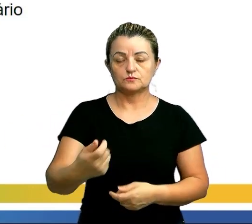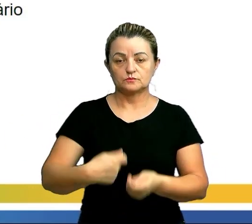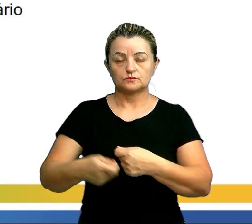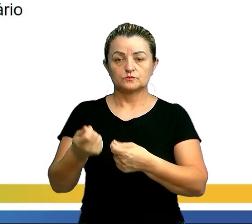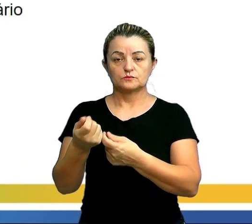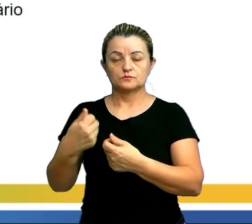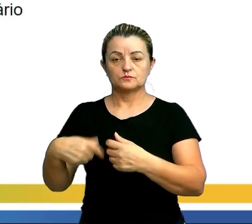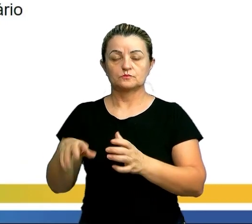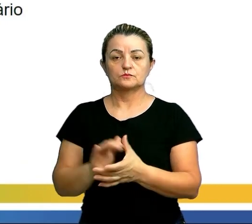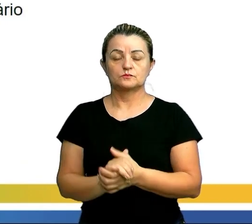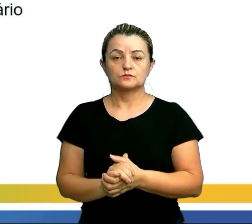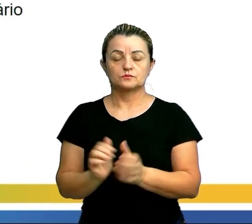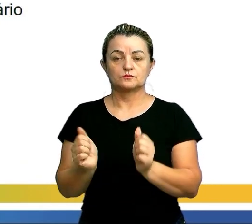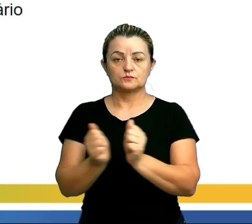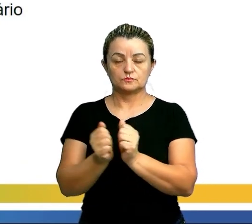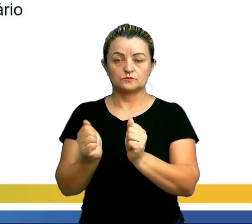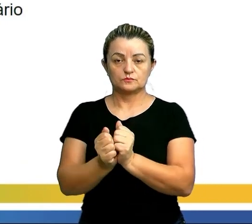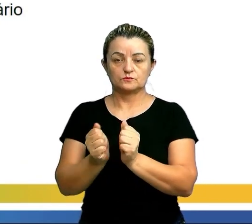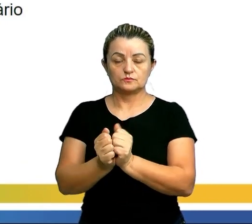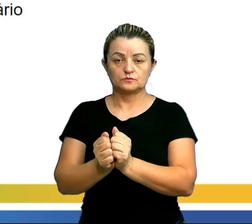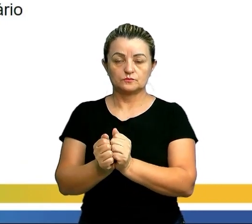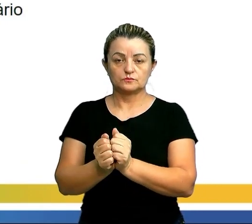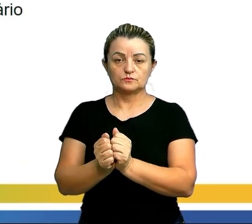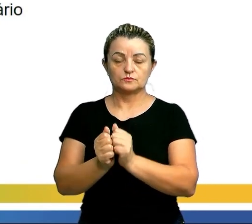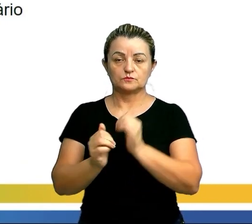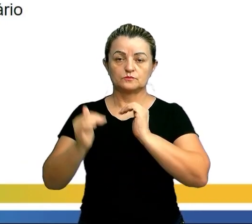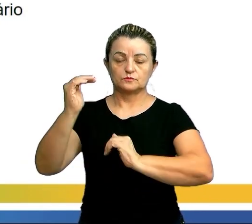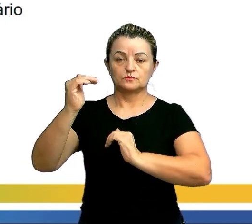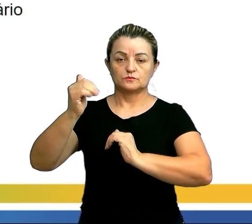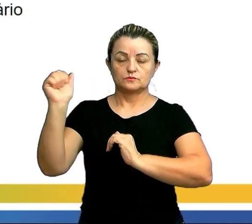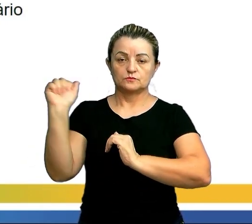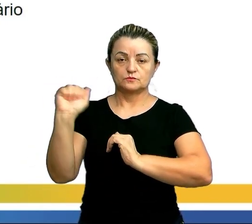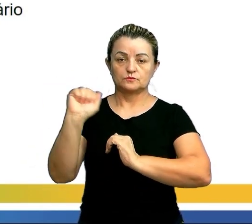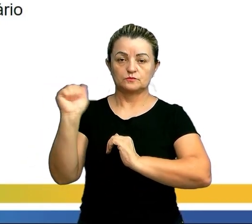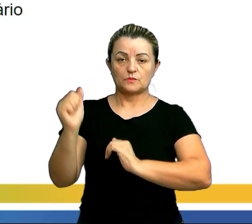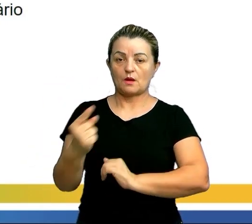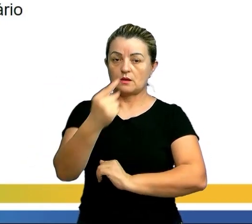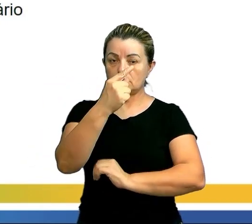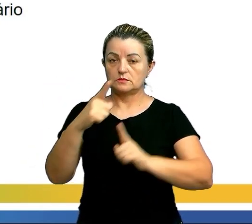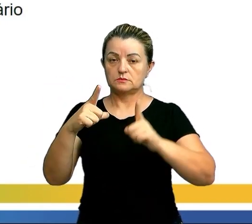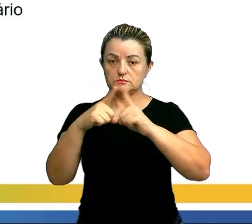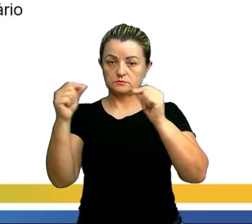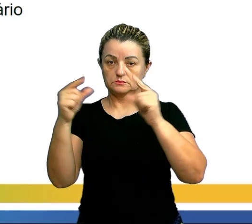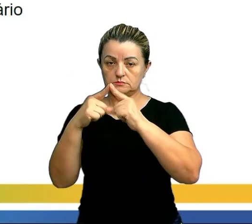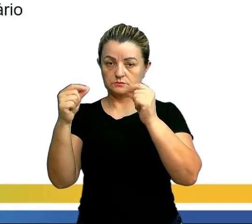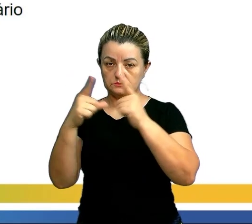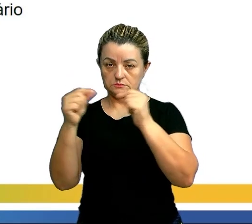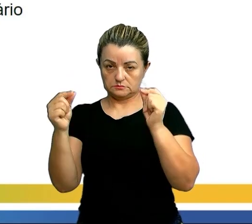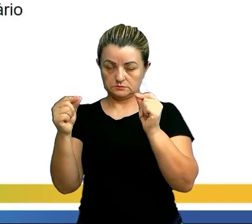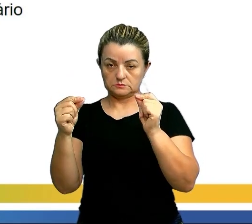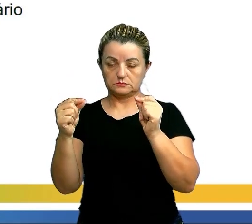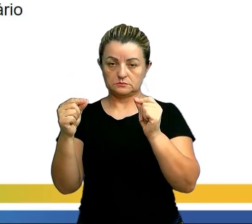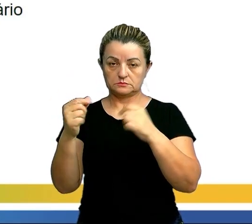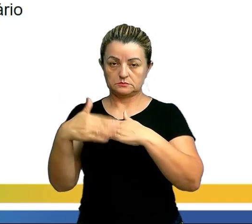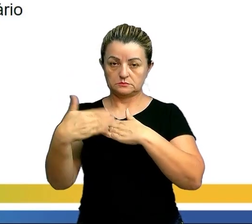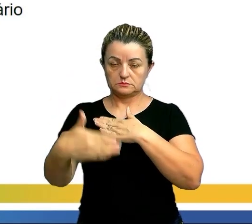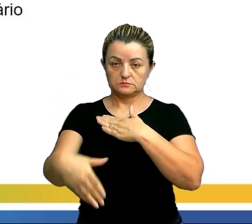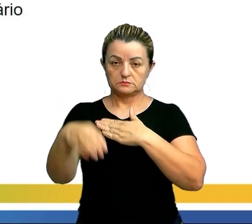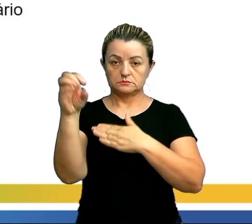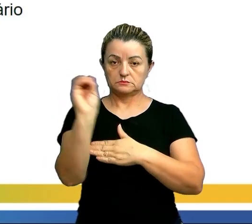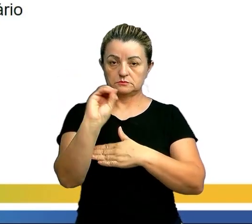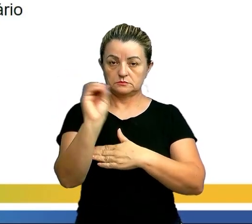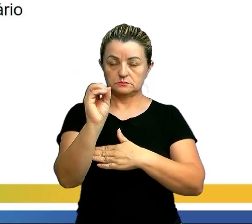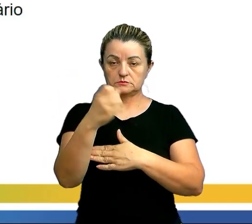Exteriores do Brasil e o seu equivalente argentino no Palácio do Itamaraty, em Brasília, no início do mês de outubro